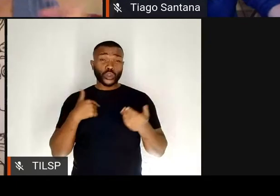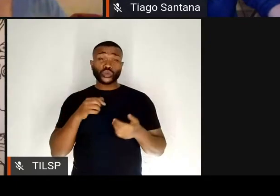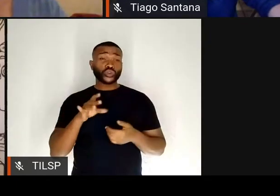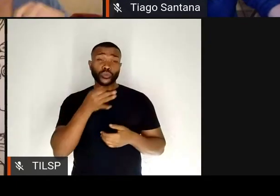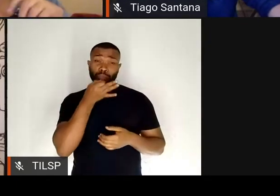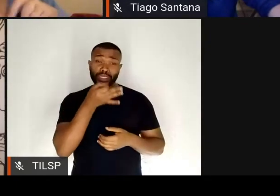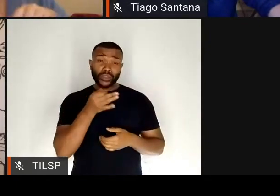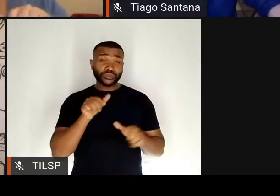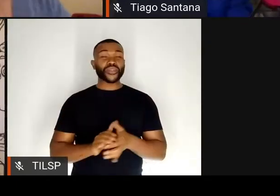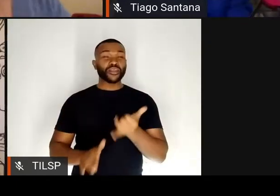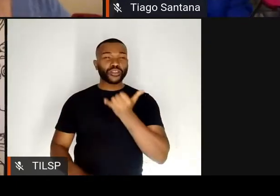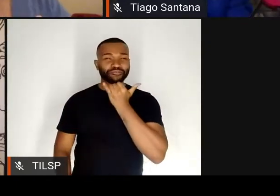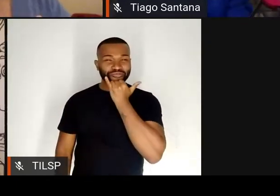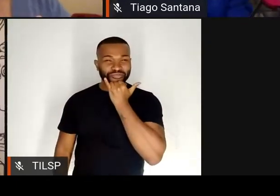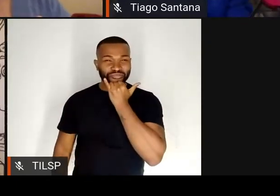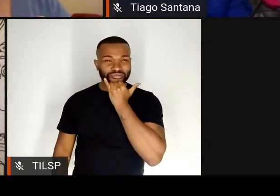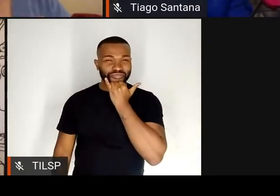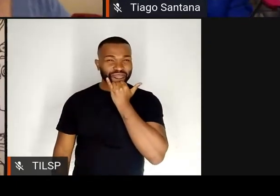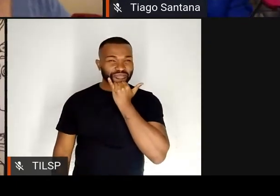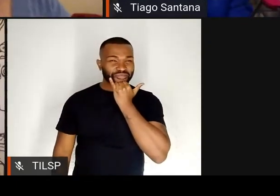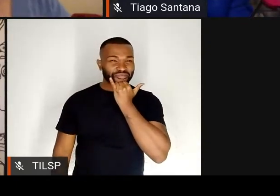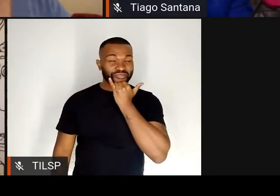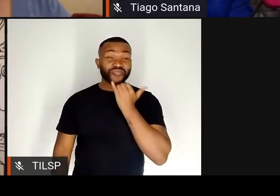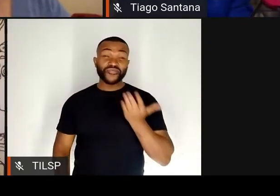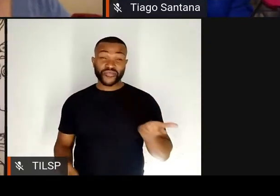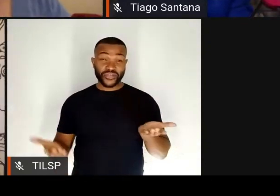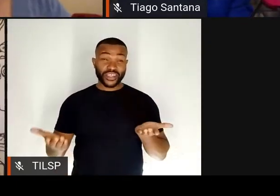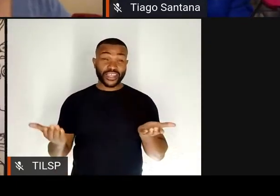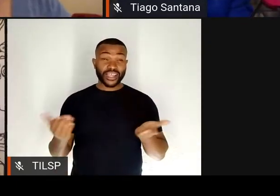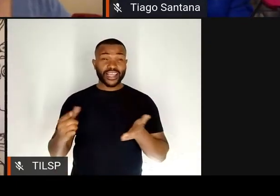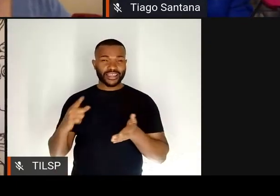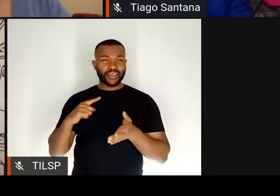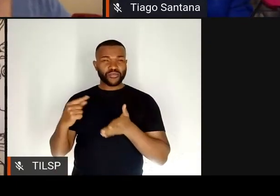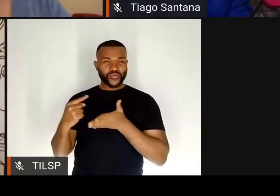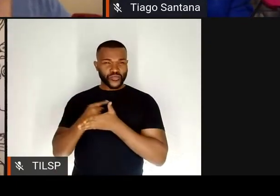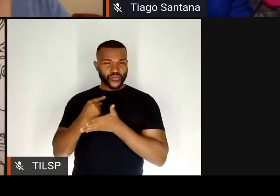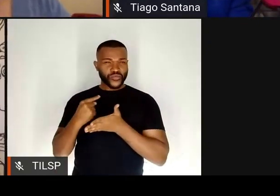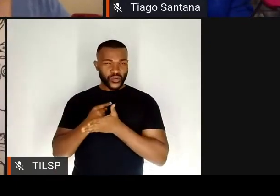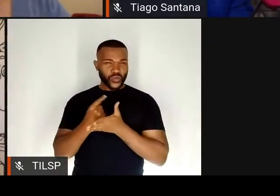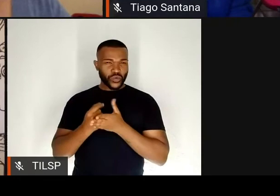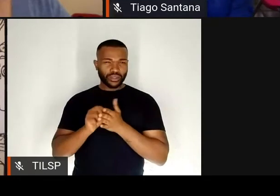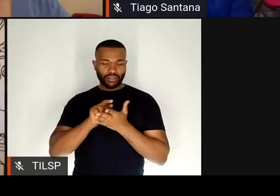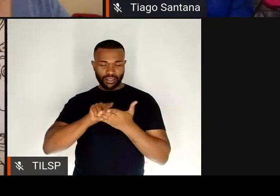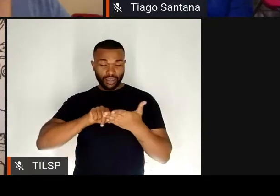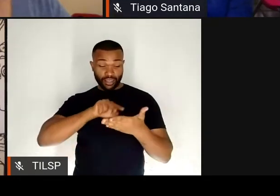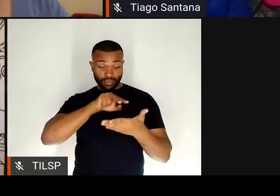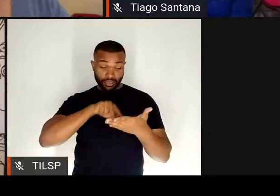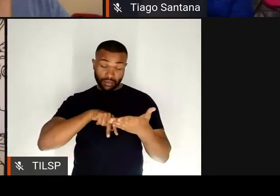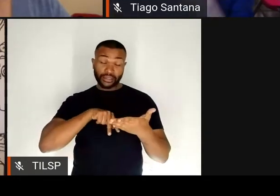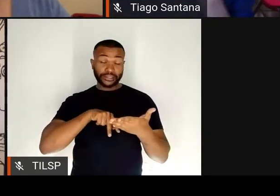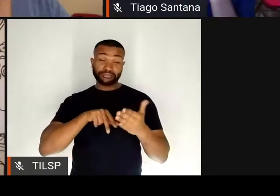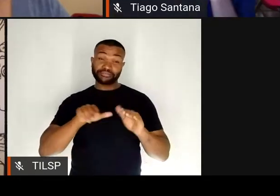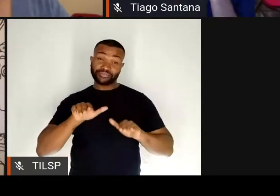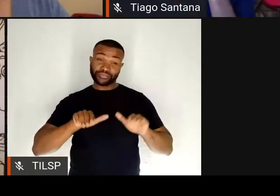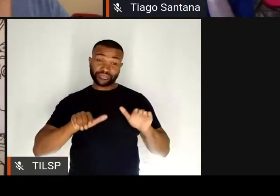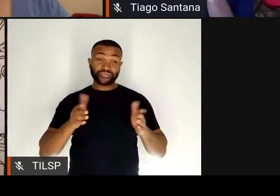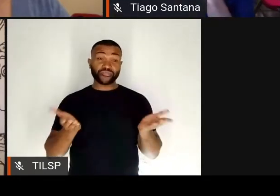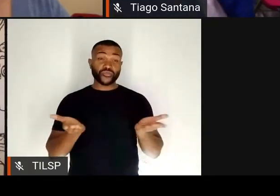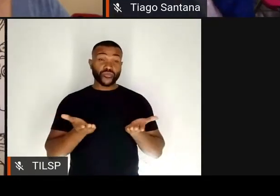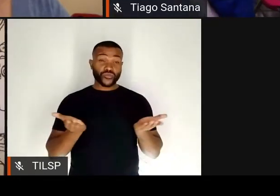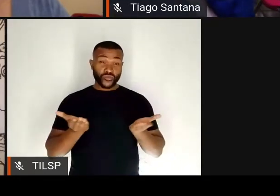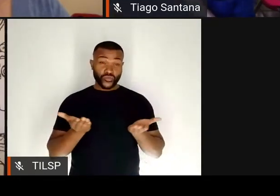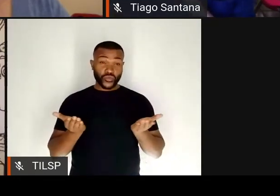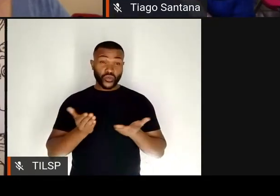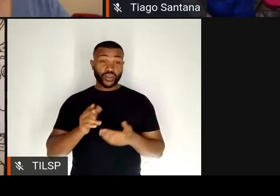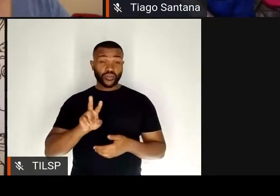dos outros. Estão entrando várias perguntas, eu penso em lê-las, talvez, nesse momento, porque daí